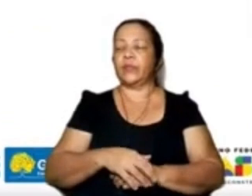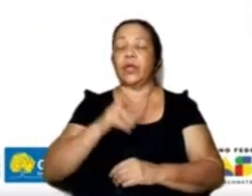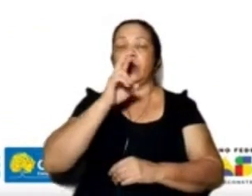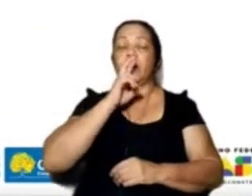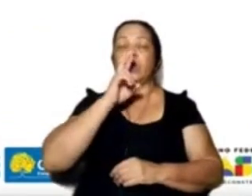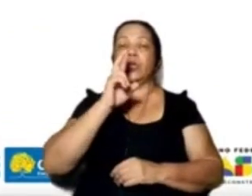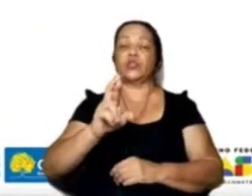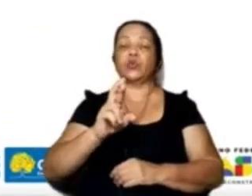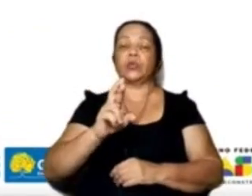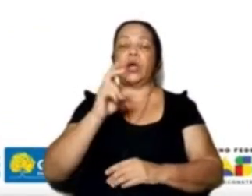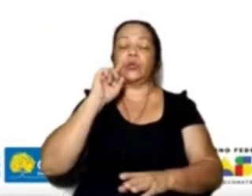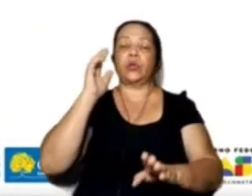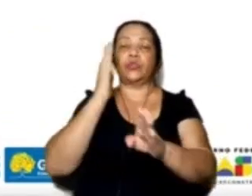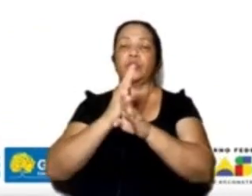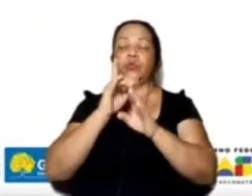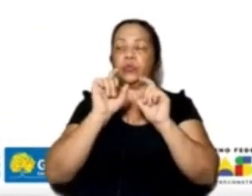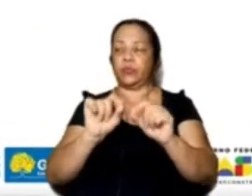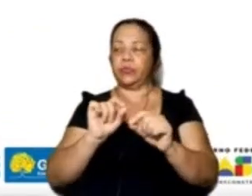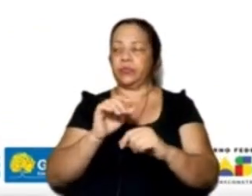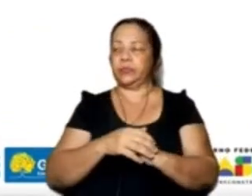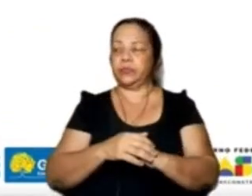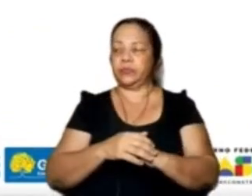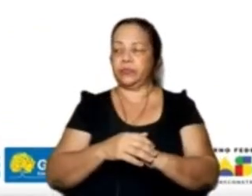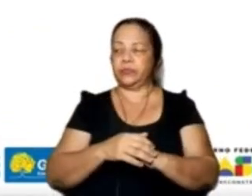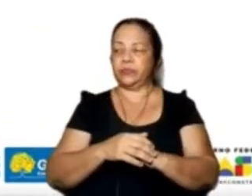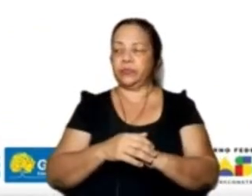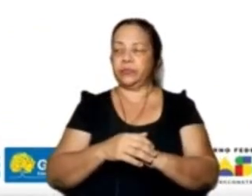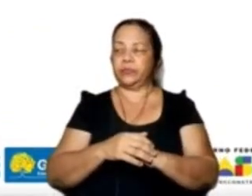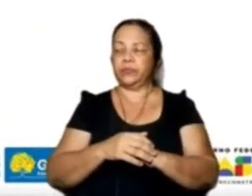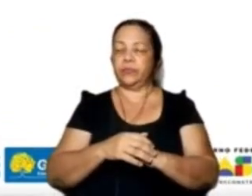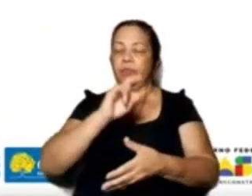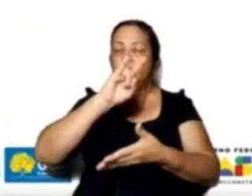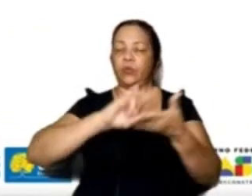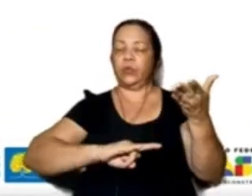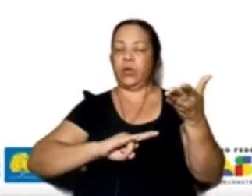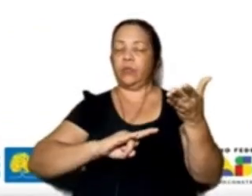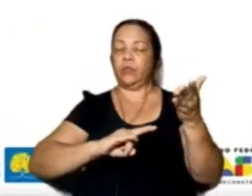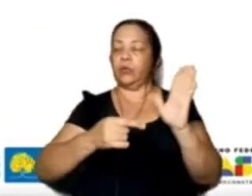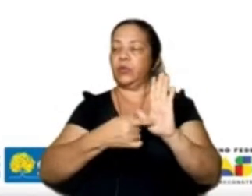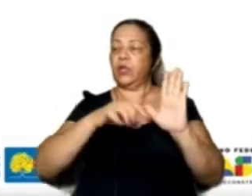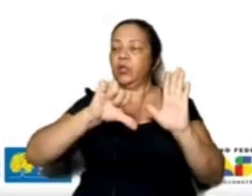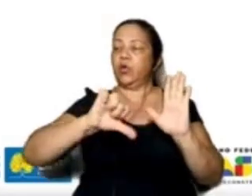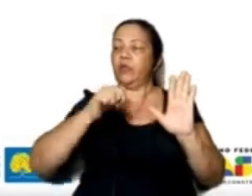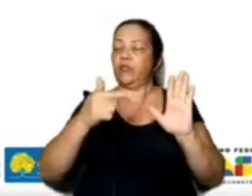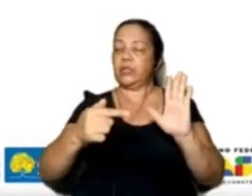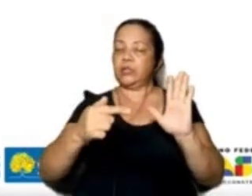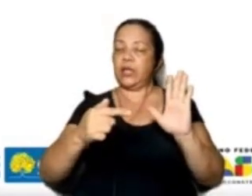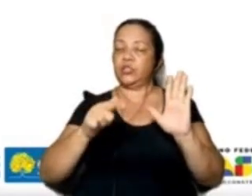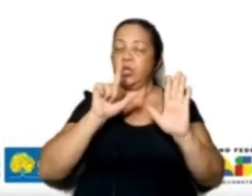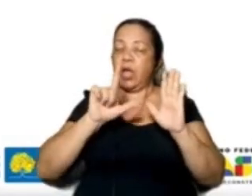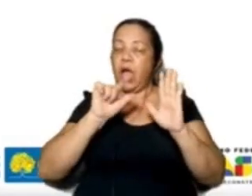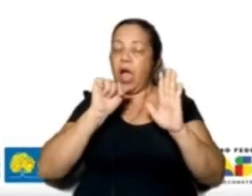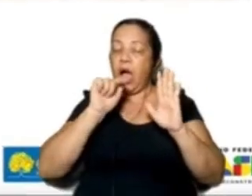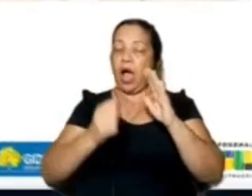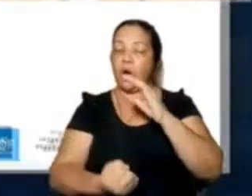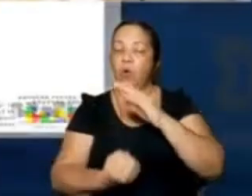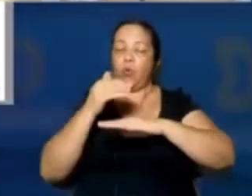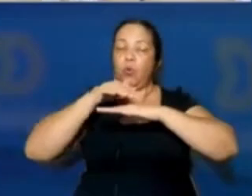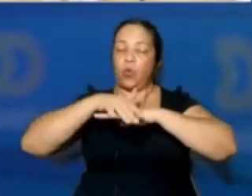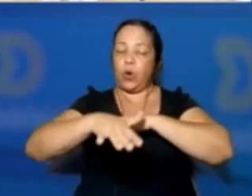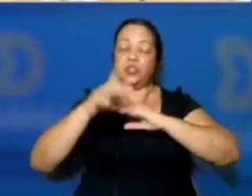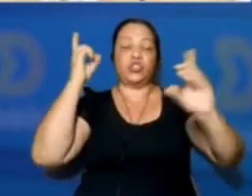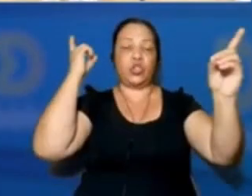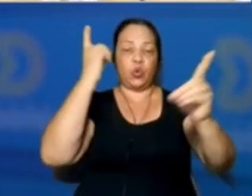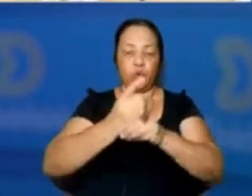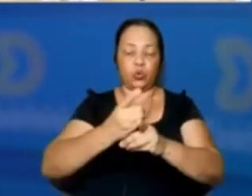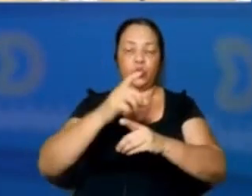que a gente obteve. O termo de referência definia 97 nascentes. Se a gente não encontrasse as 97, a